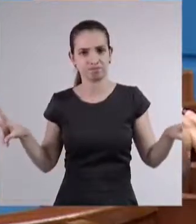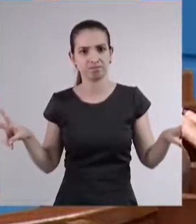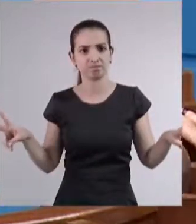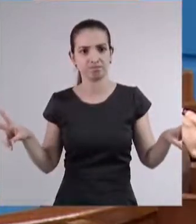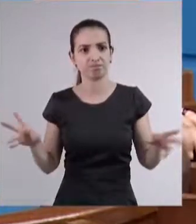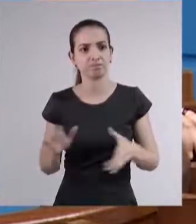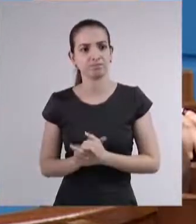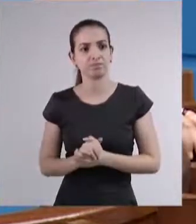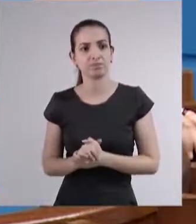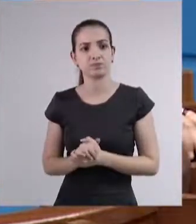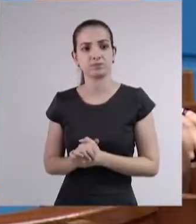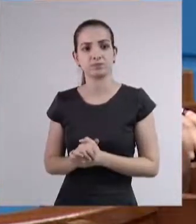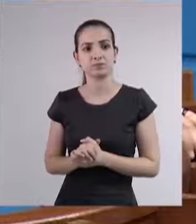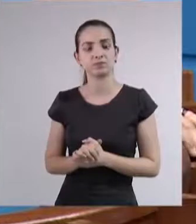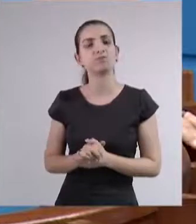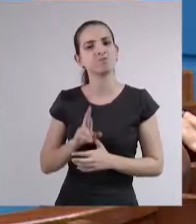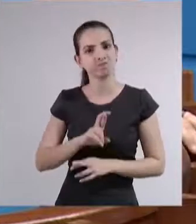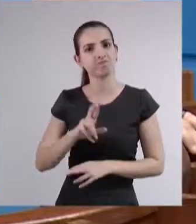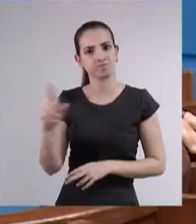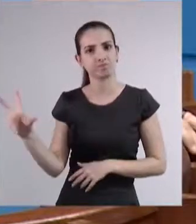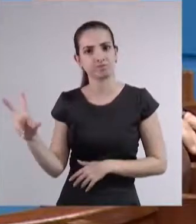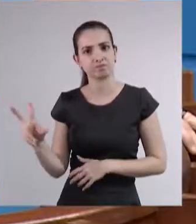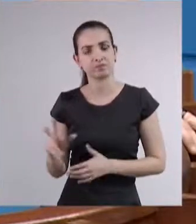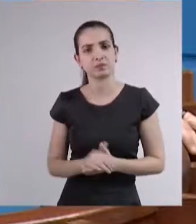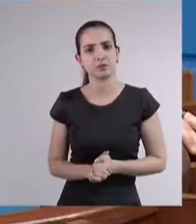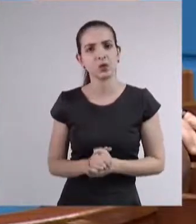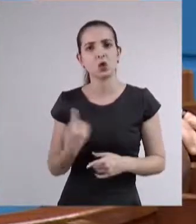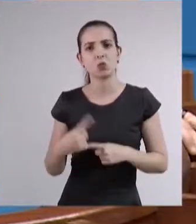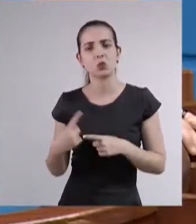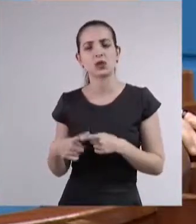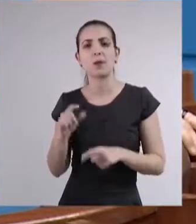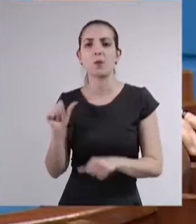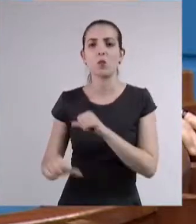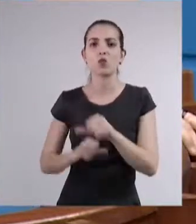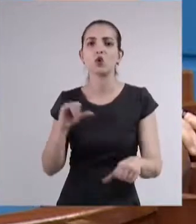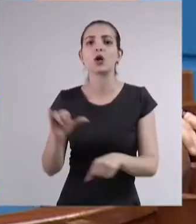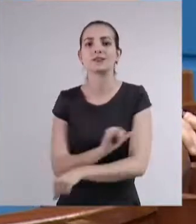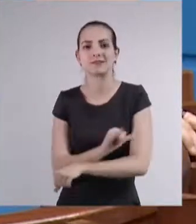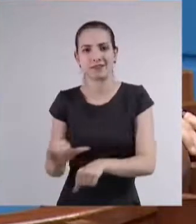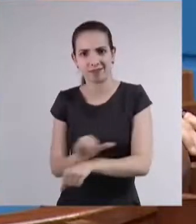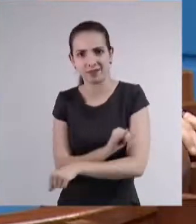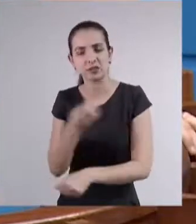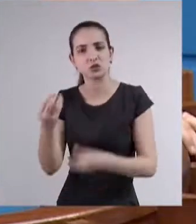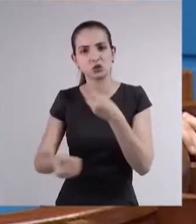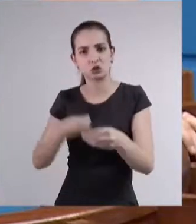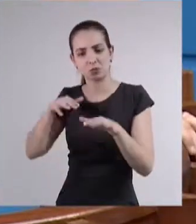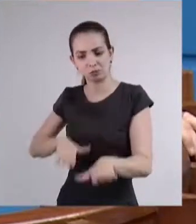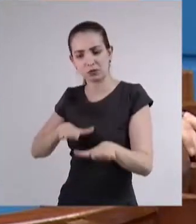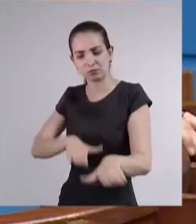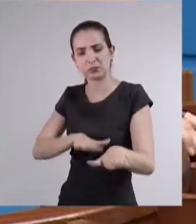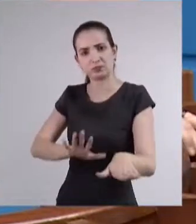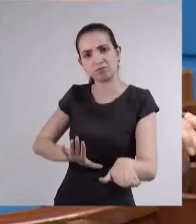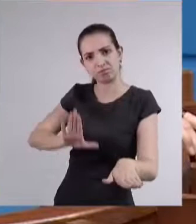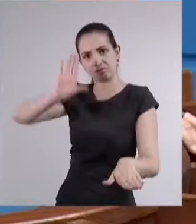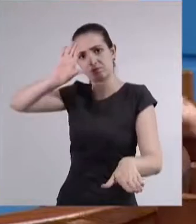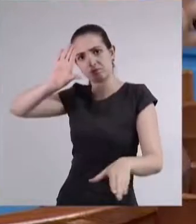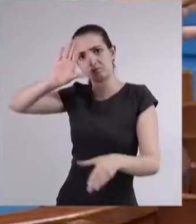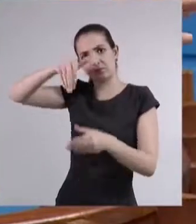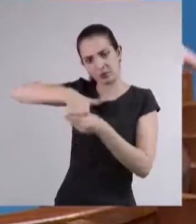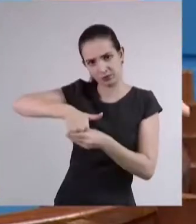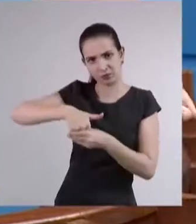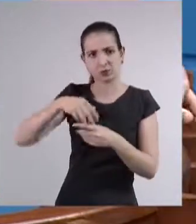eu diria assim, peculiar. Mudou-se o jeito de fazer campanha. Aquela forma